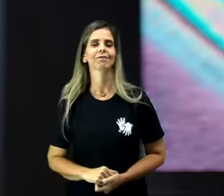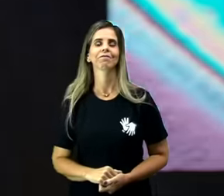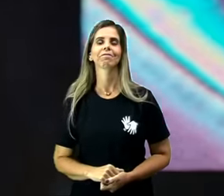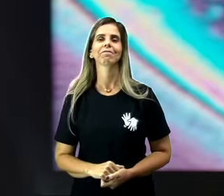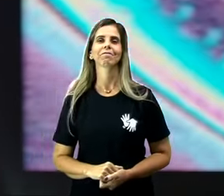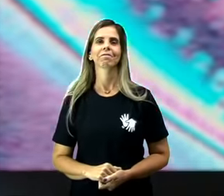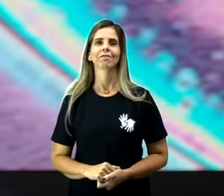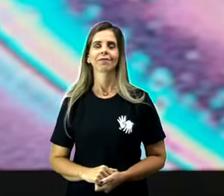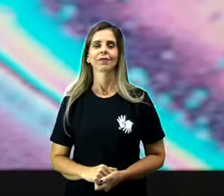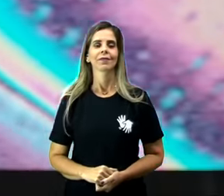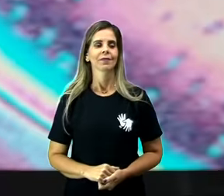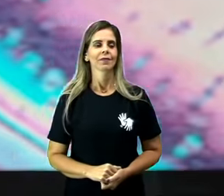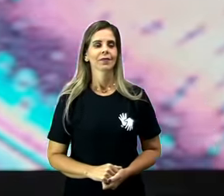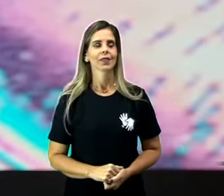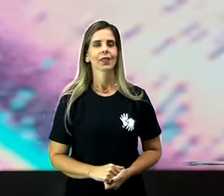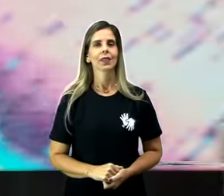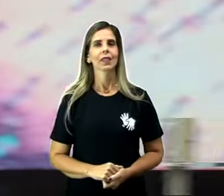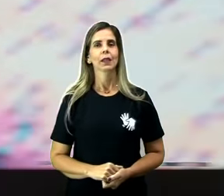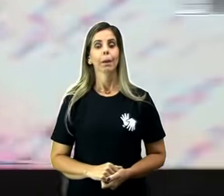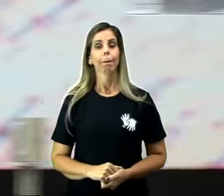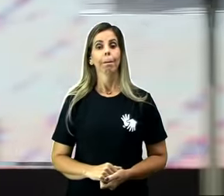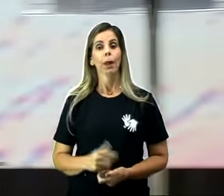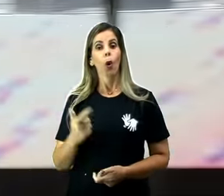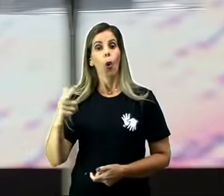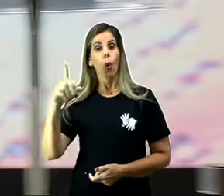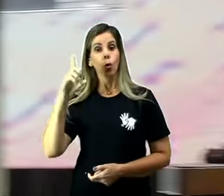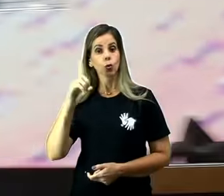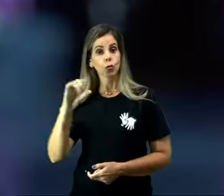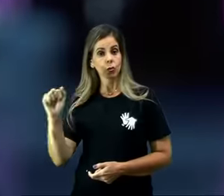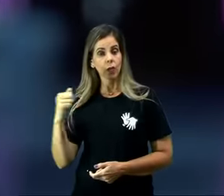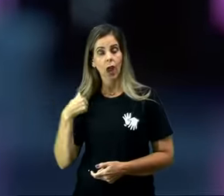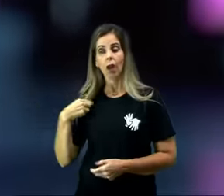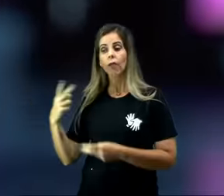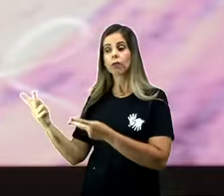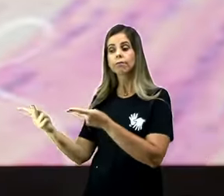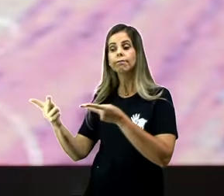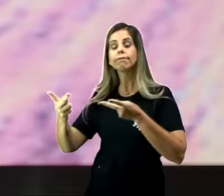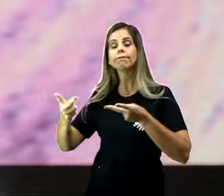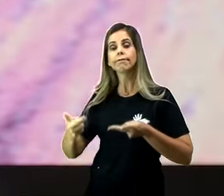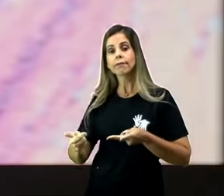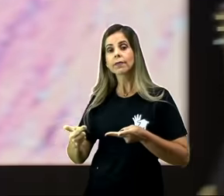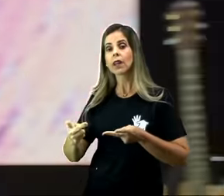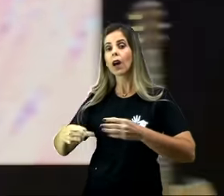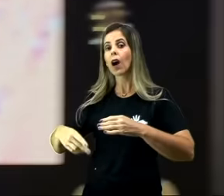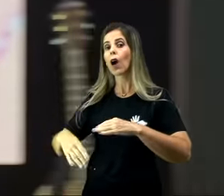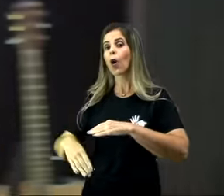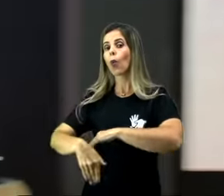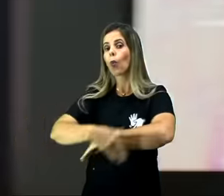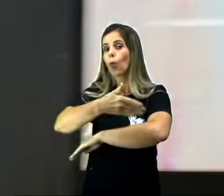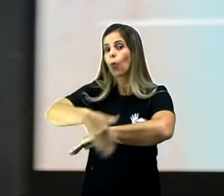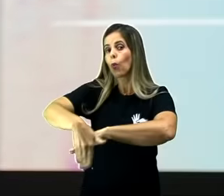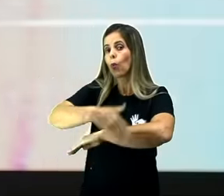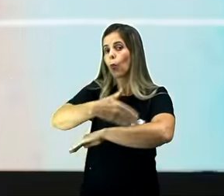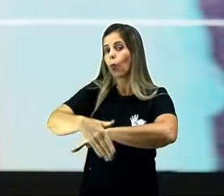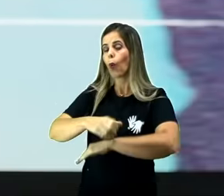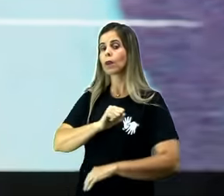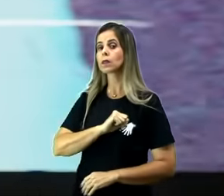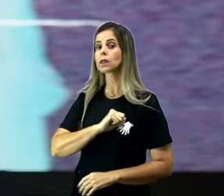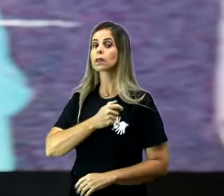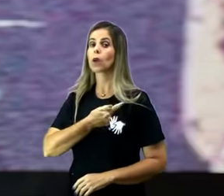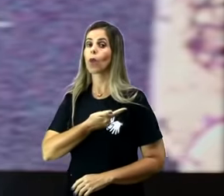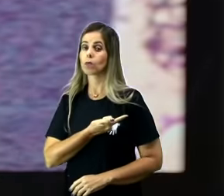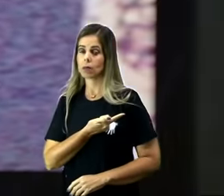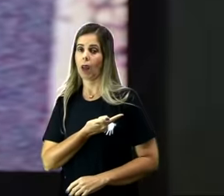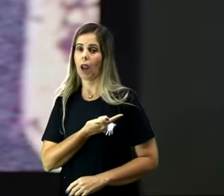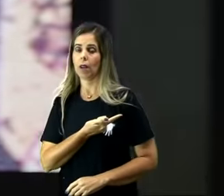é? Esse dia eu fui visitar lá a minha rua, lá onde eu morei, em São Gonçalo, na Trindade. Já falei isso aqui, vou repetir. O cara que era meu